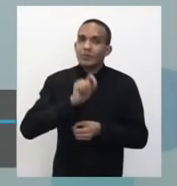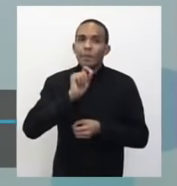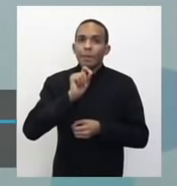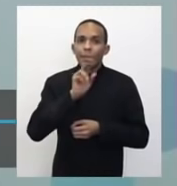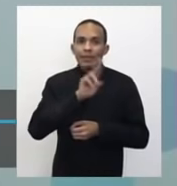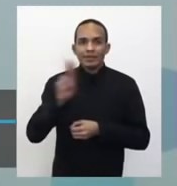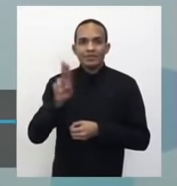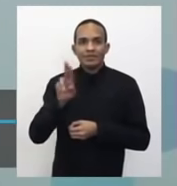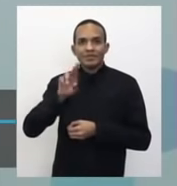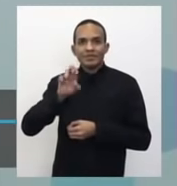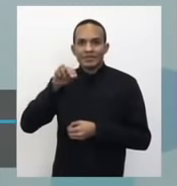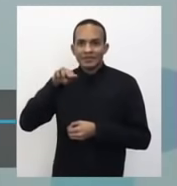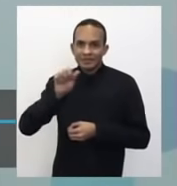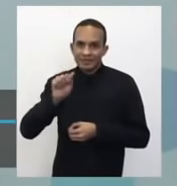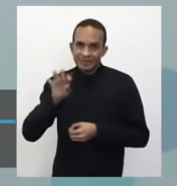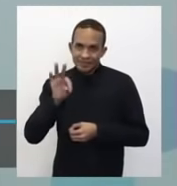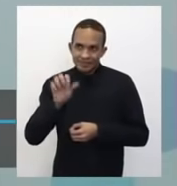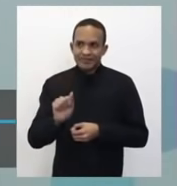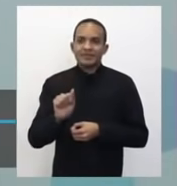da Renata.